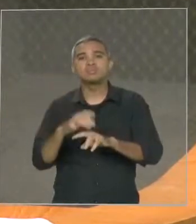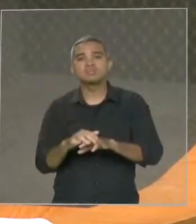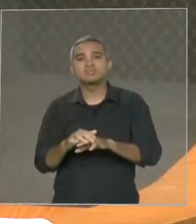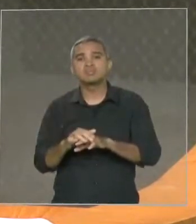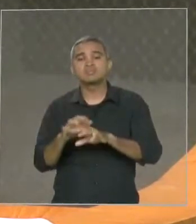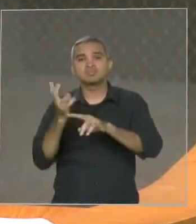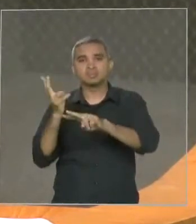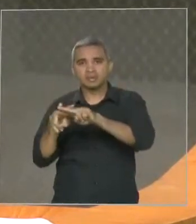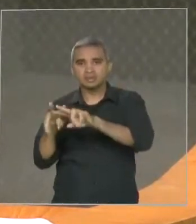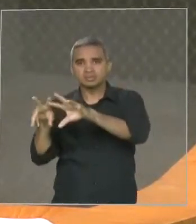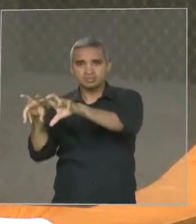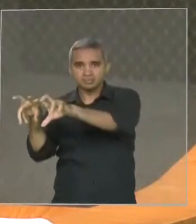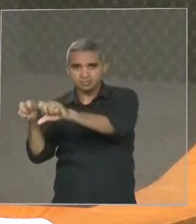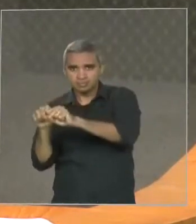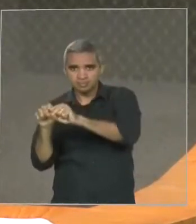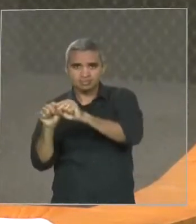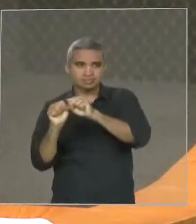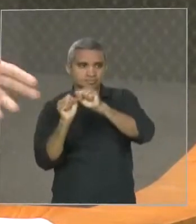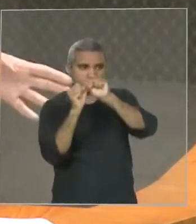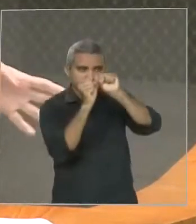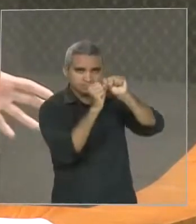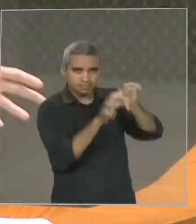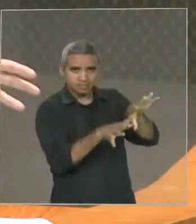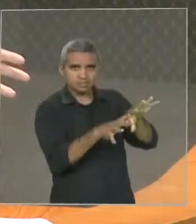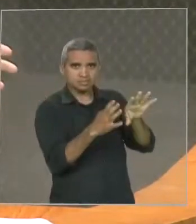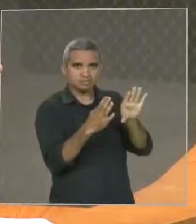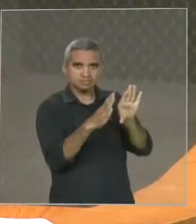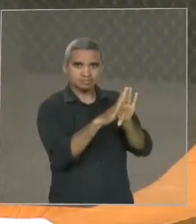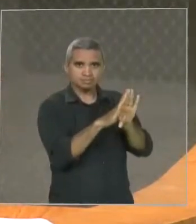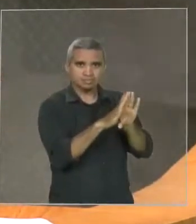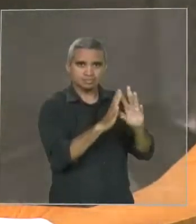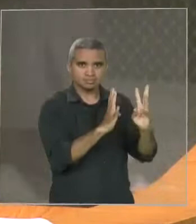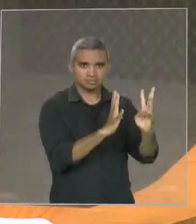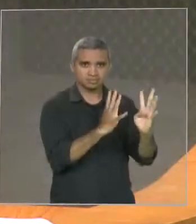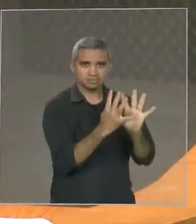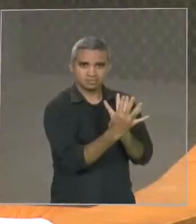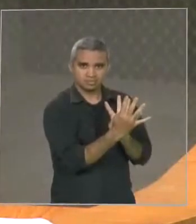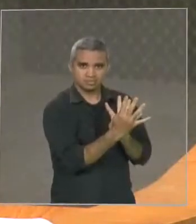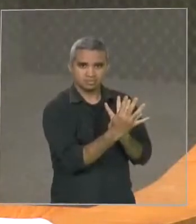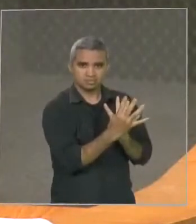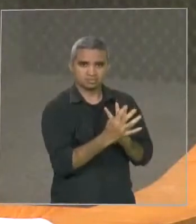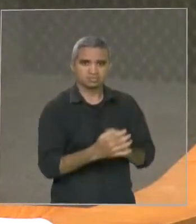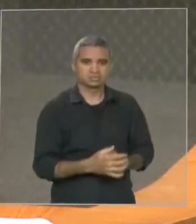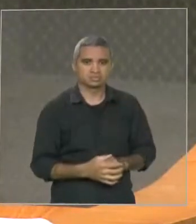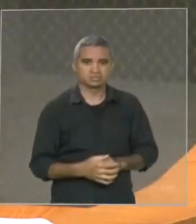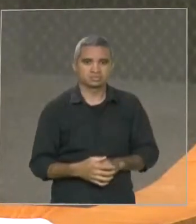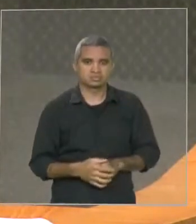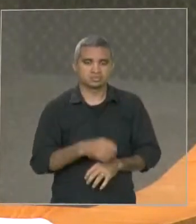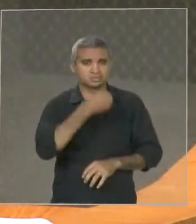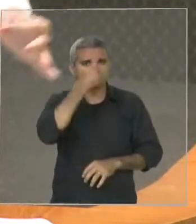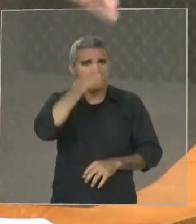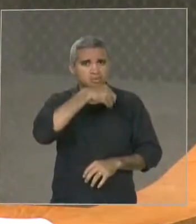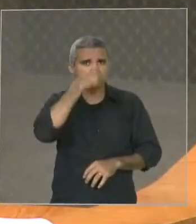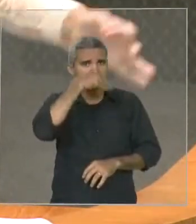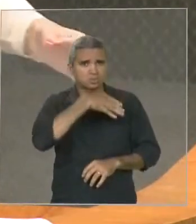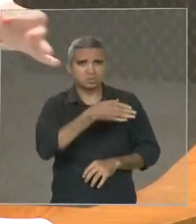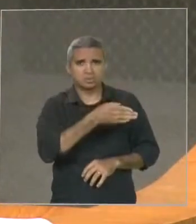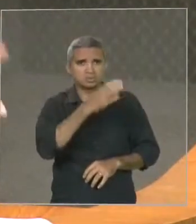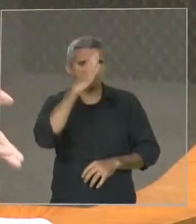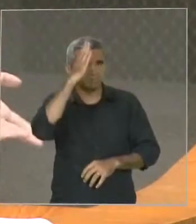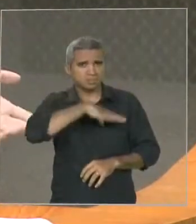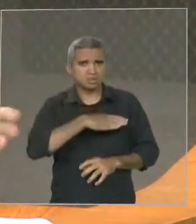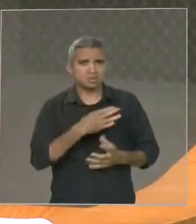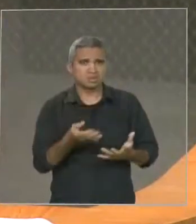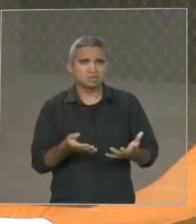cela, para mim uma cela da barbárie, porque isso que acontece ali é um verdadeiro absurdo. Ninguém, nem assassinos